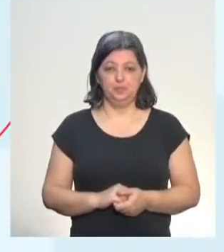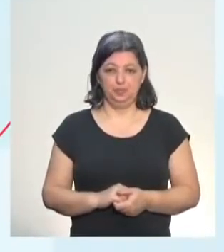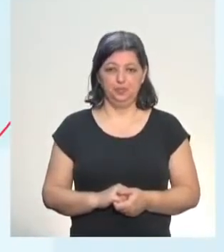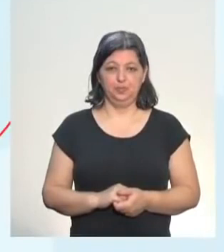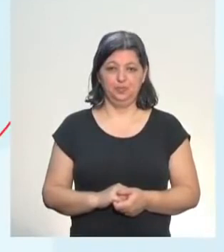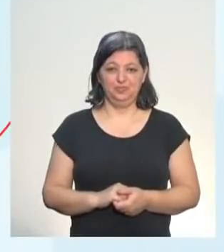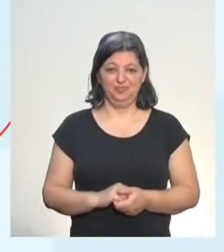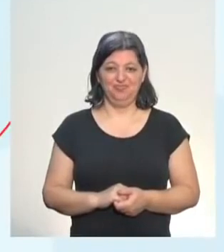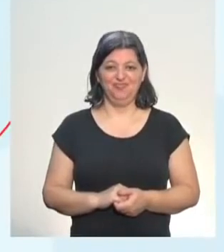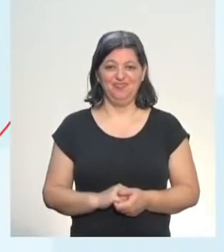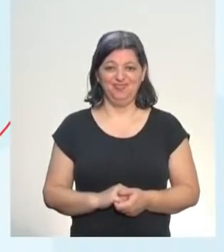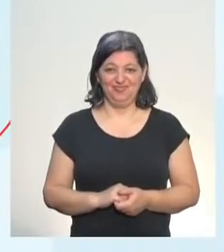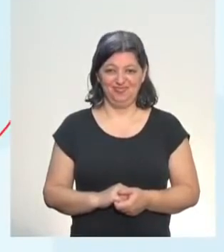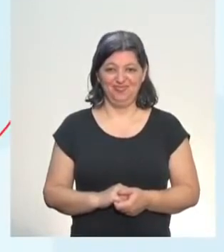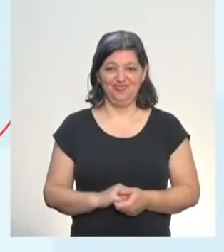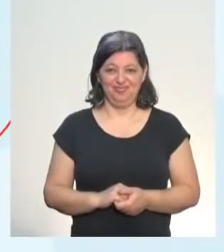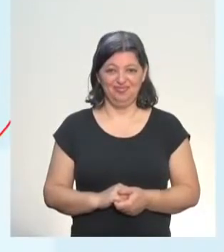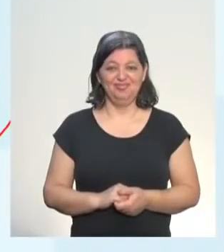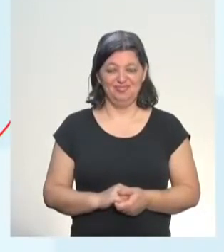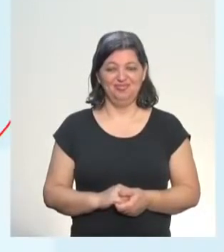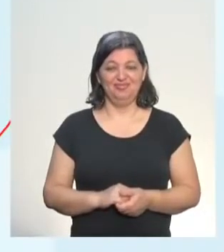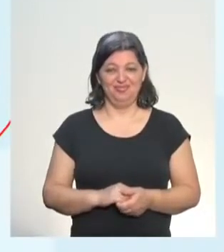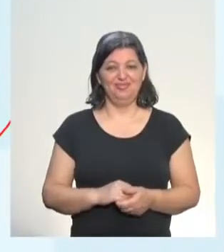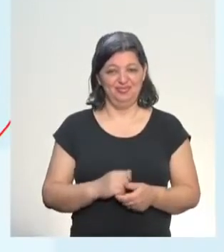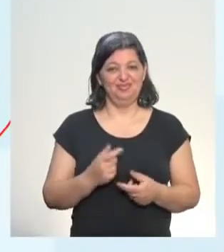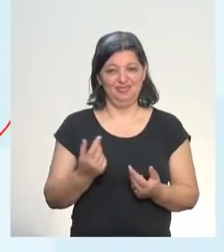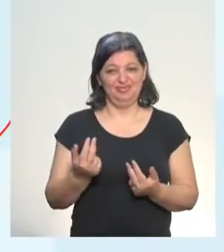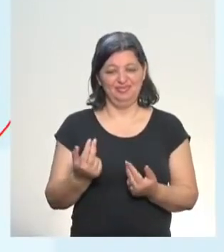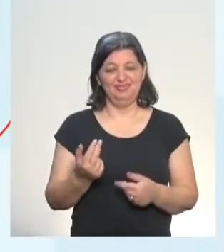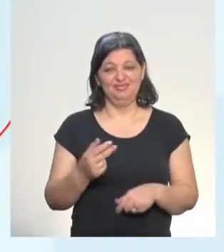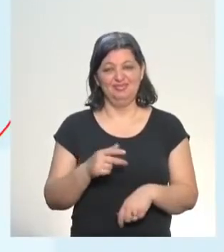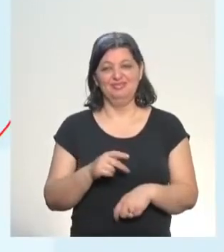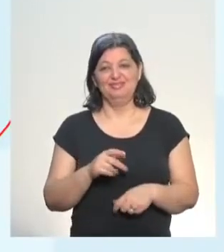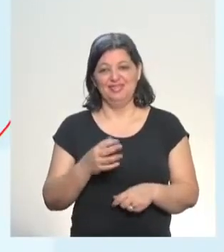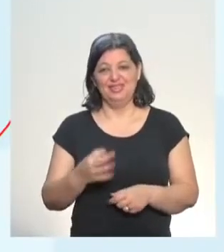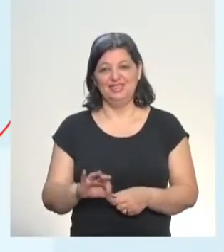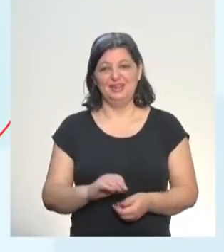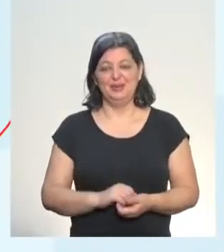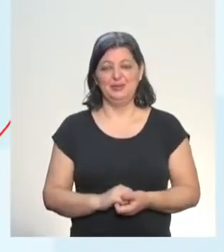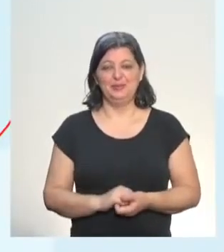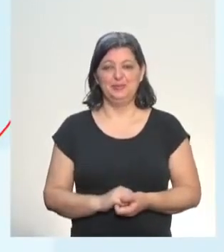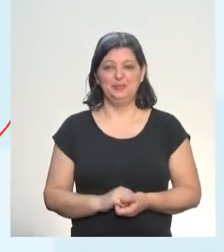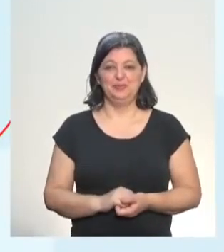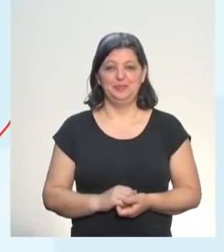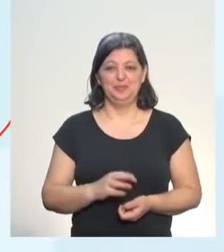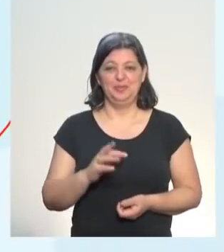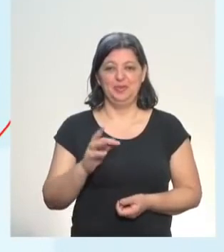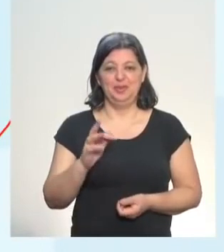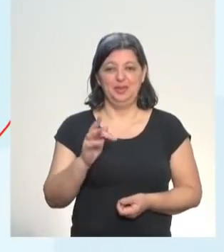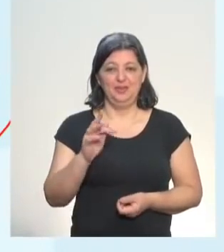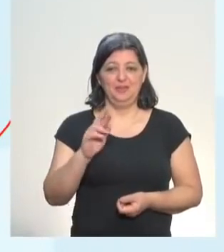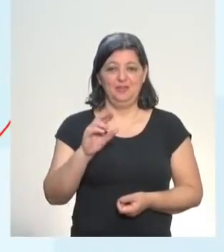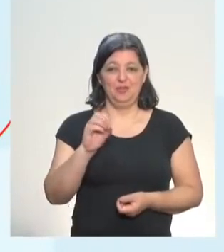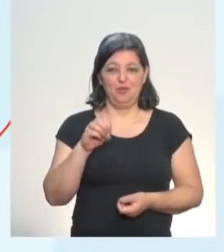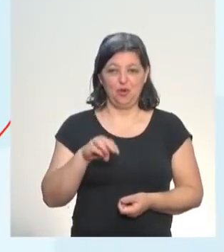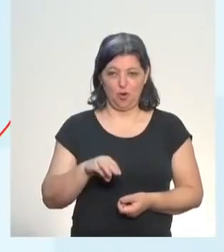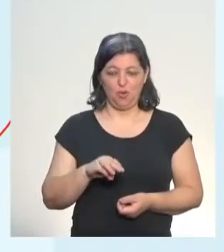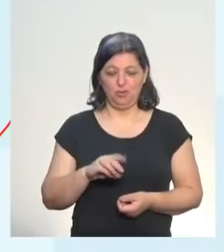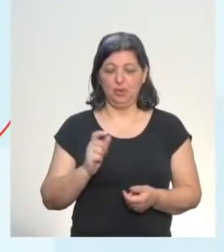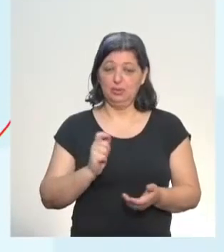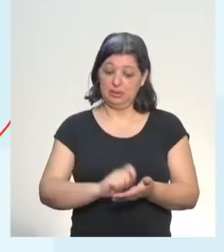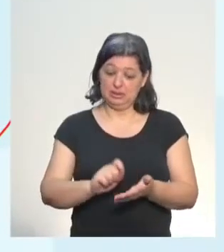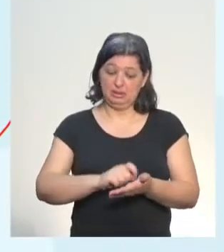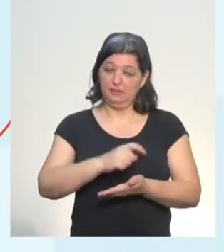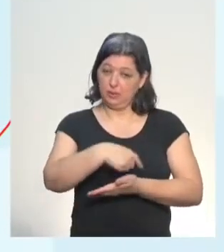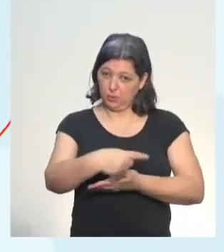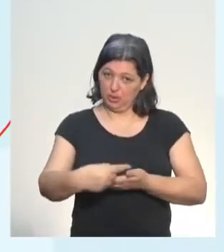you. Seta lá. Ok, isso. Então, é isso aí. Bom, mas vocês, alunos, escrevam nos seus cadernos. Não vão fazer setinha não,